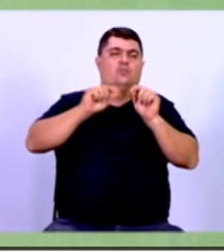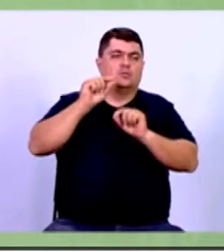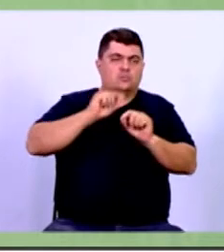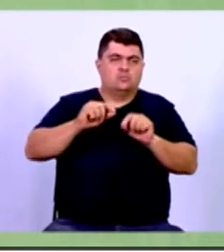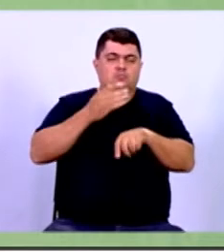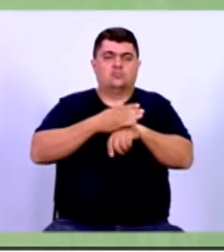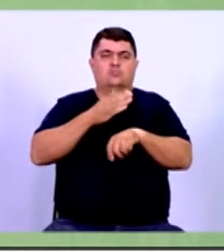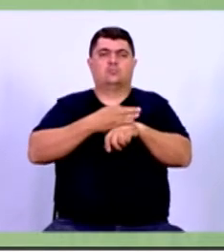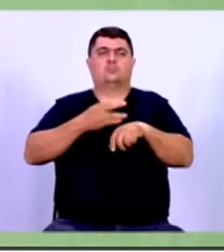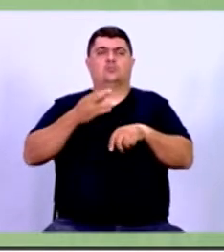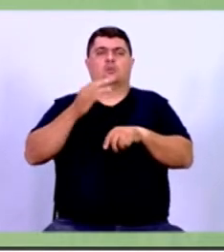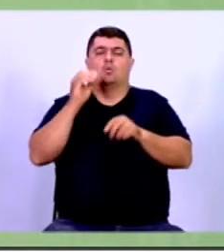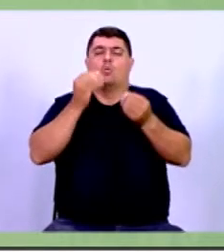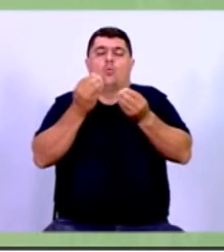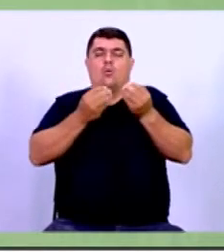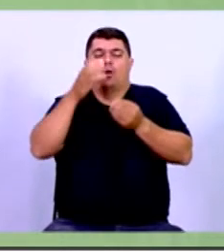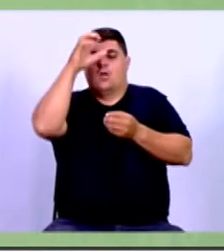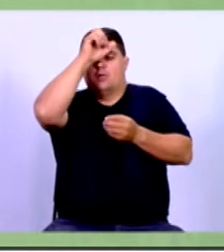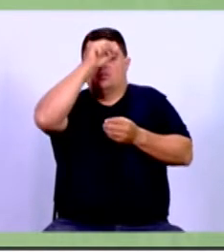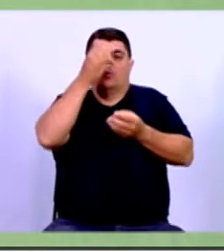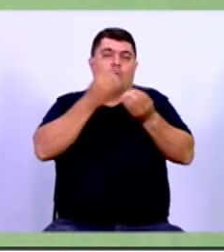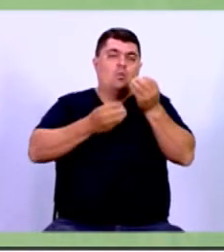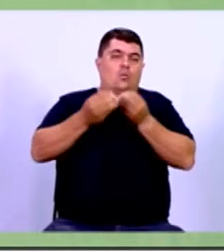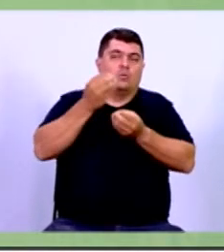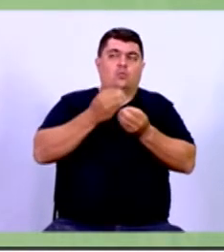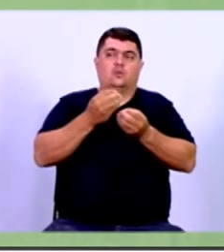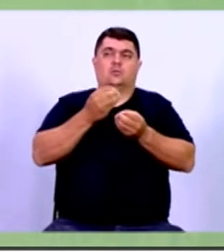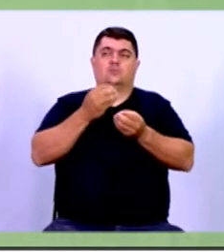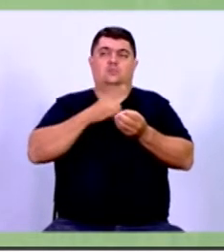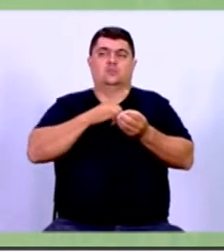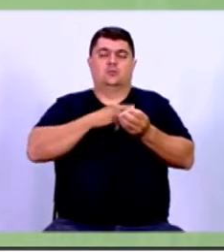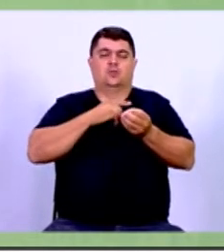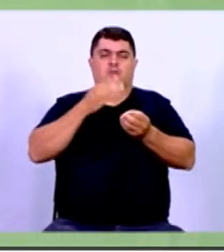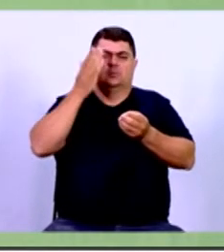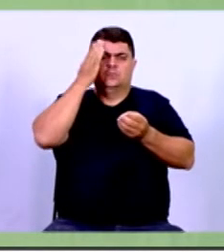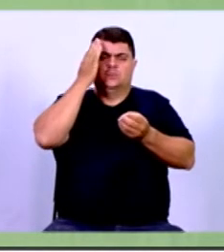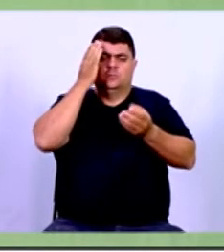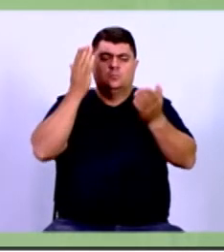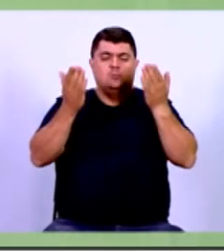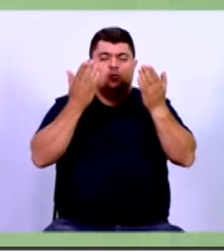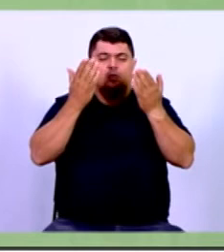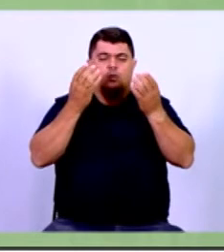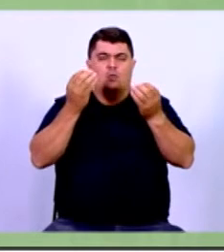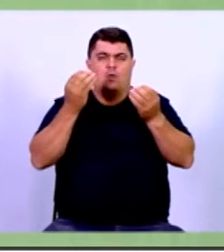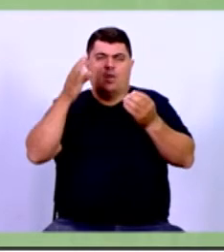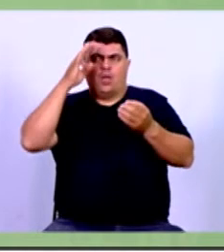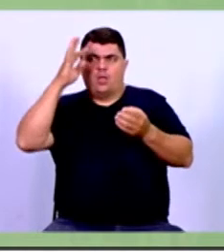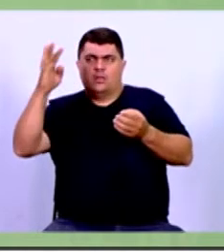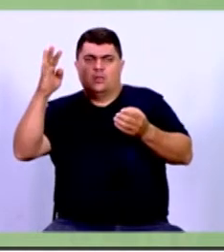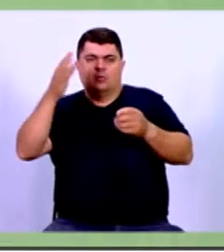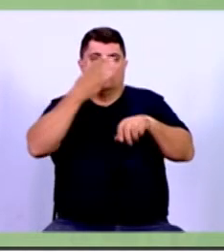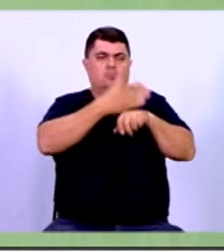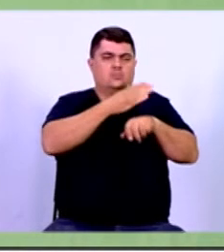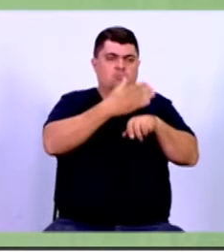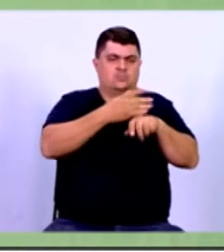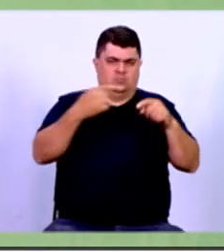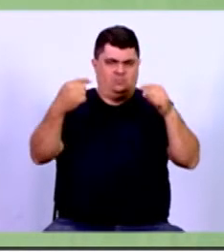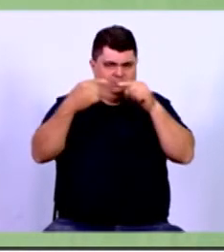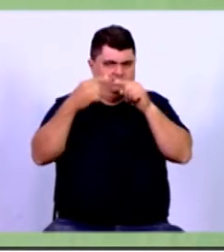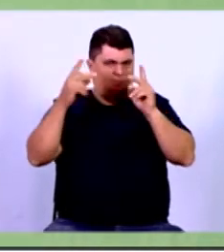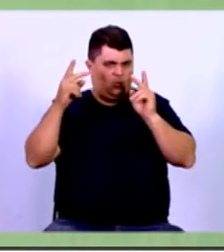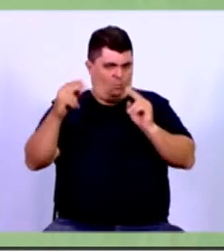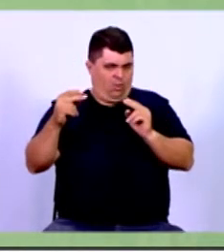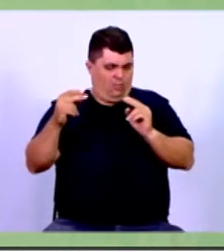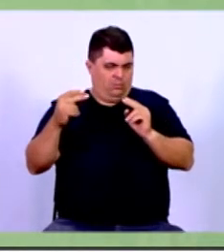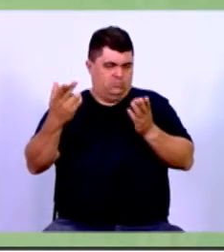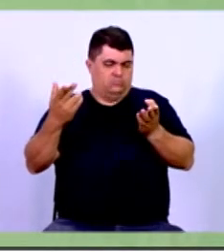estágio, os resultados alcançados pelo estagiário, uma análise comparativa entre a teoria, os conteúdos que você viu e a